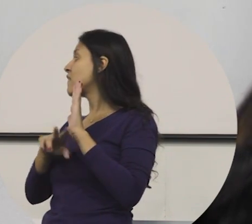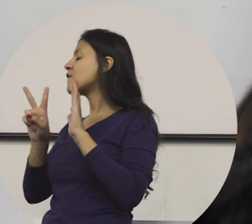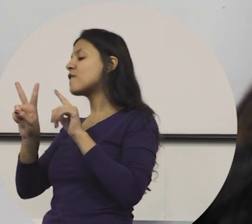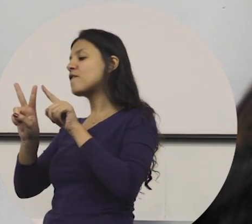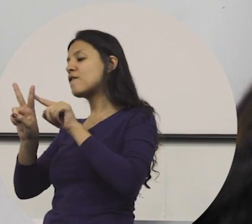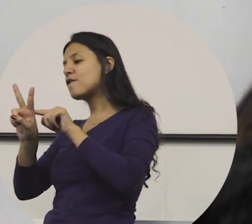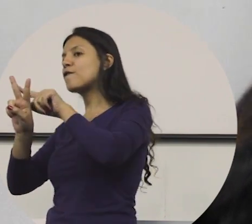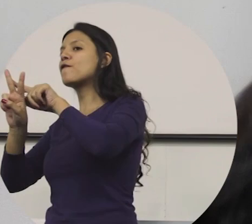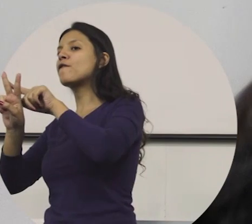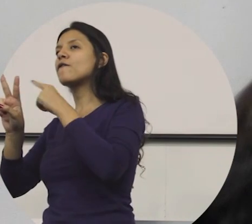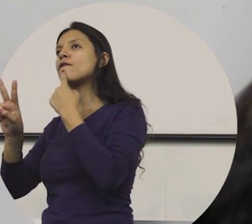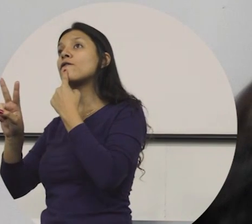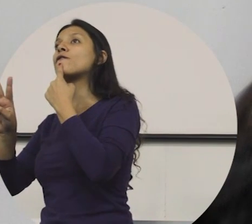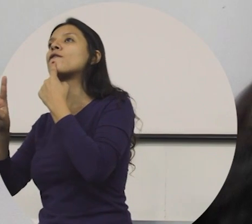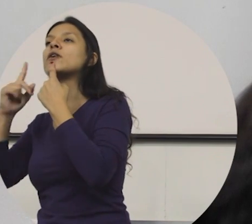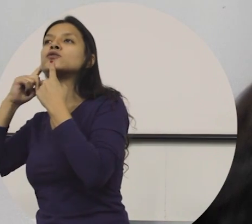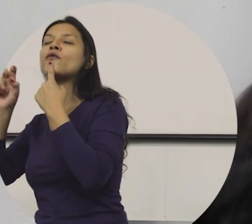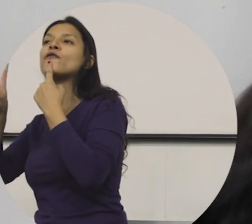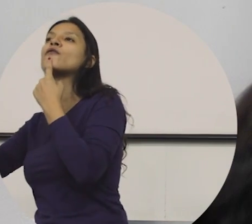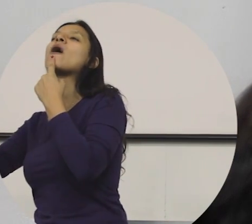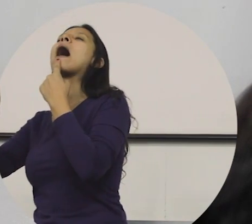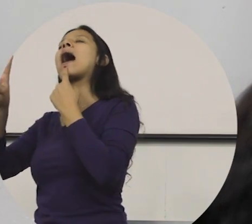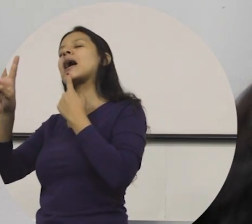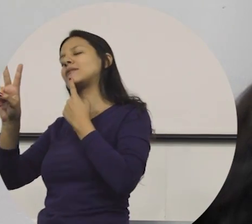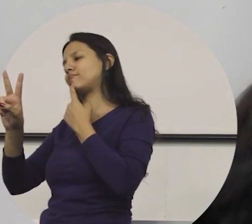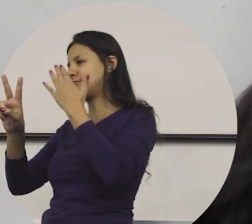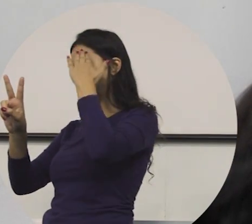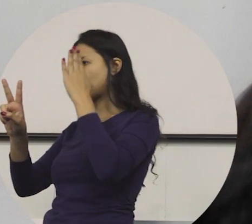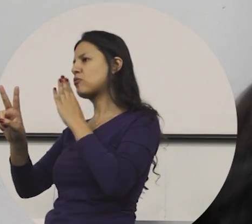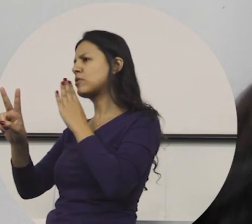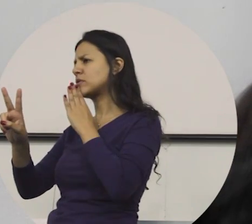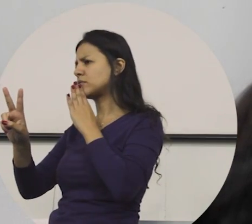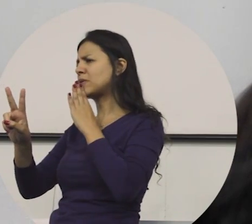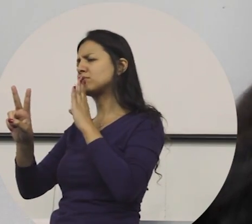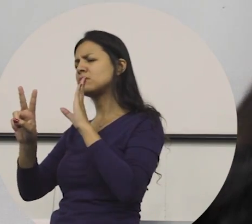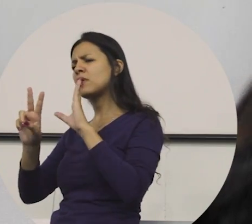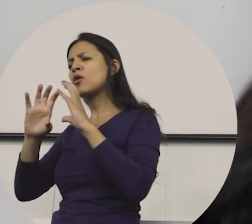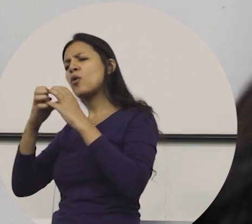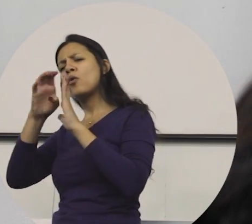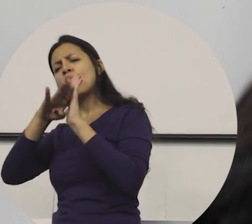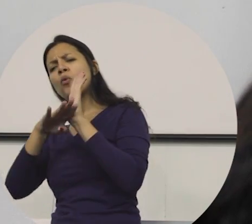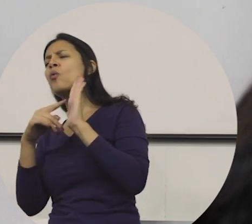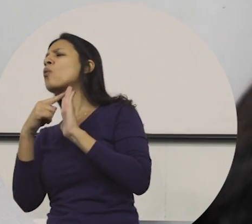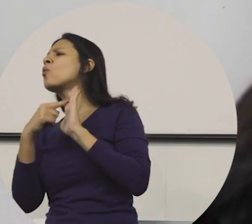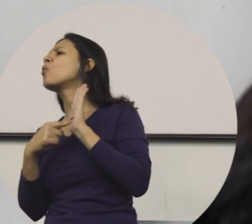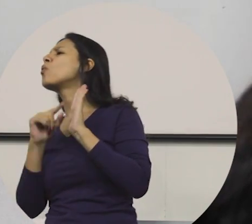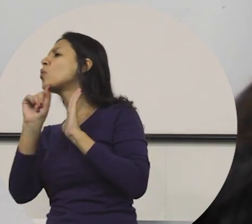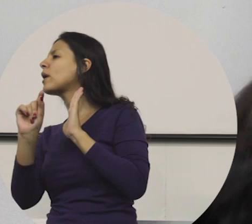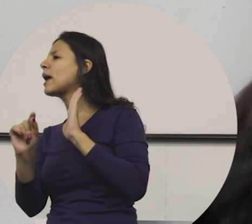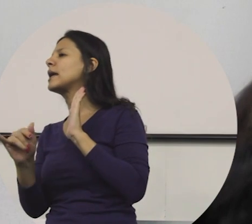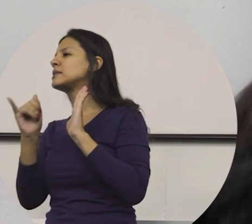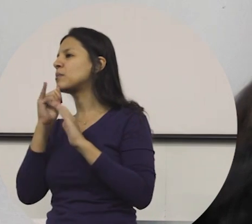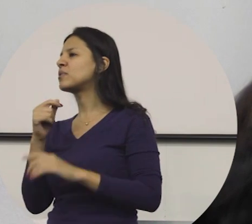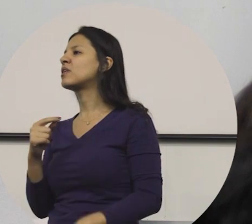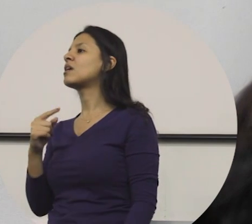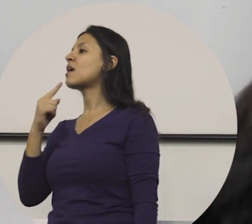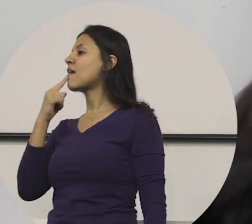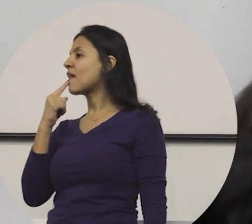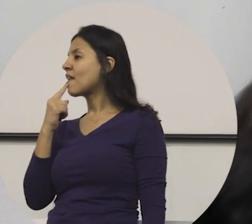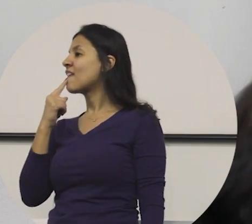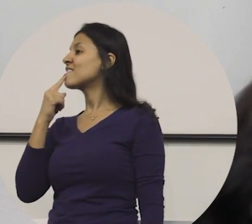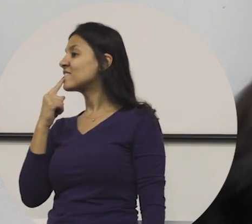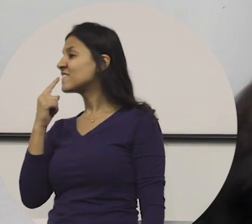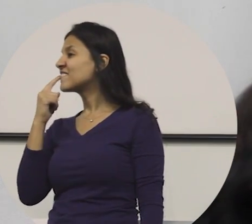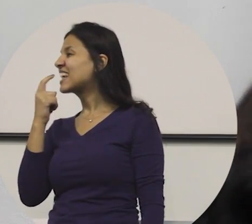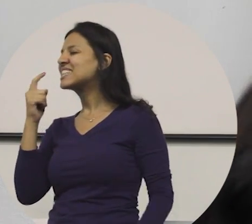executar the. O que que vem nesse pacote aqui? Ah, você tem que colocar o lábio inferior